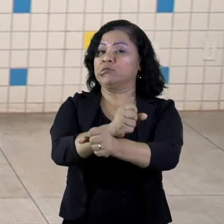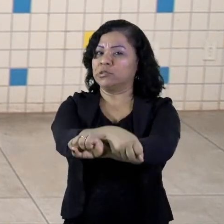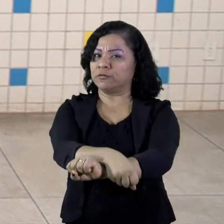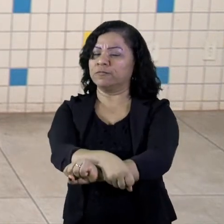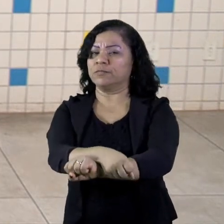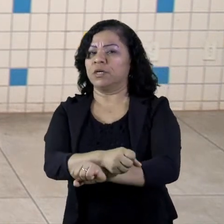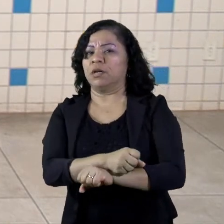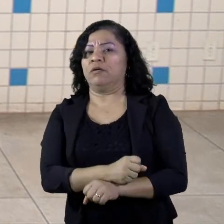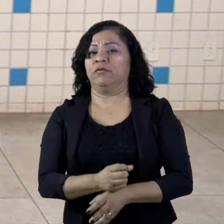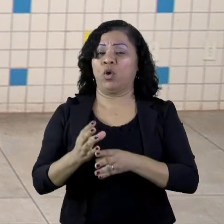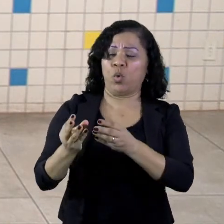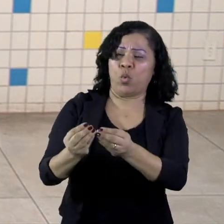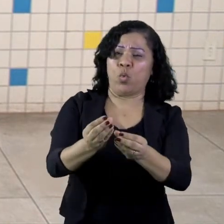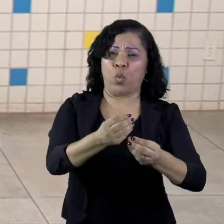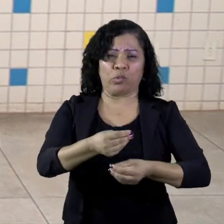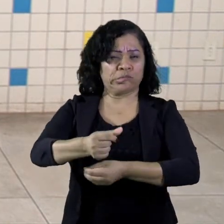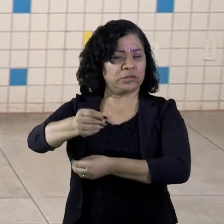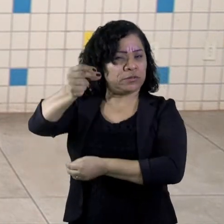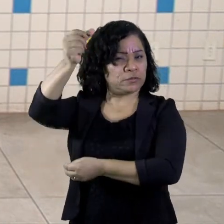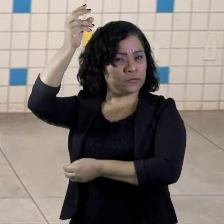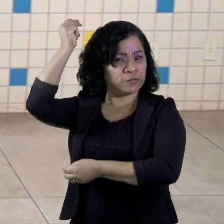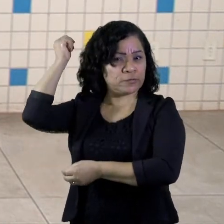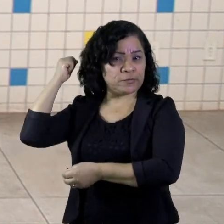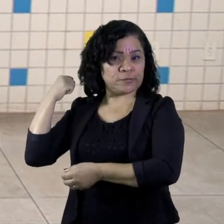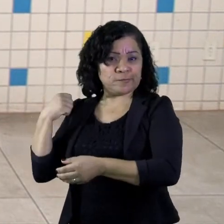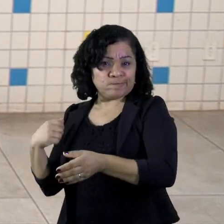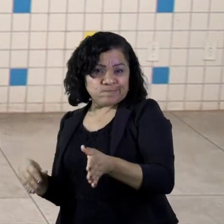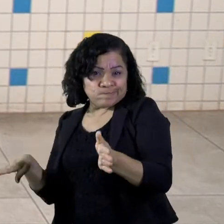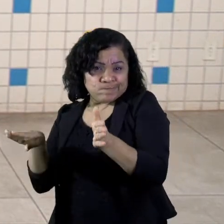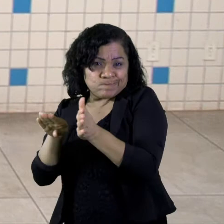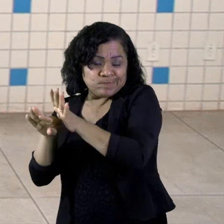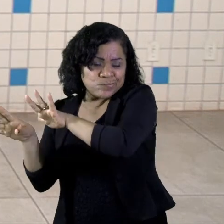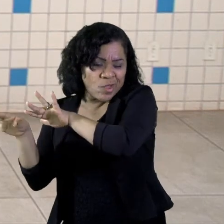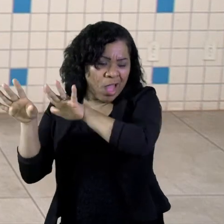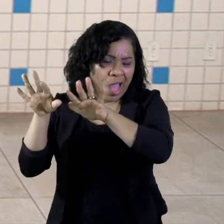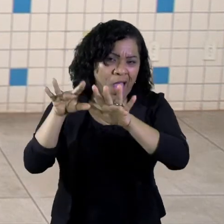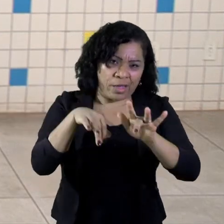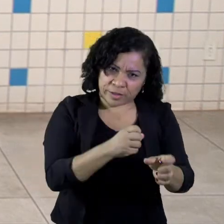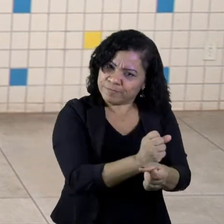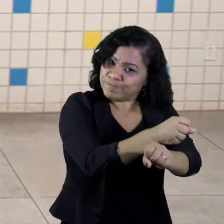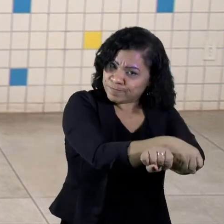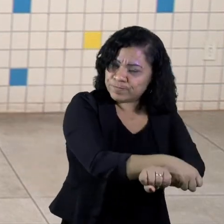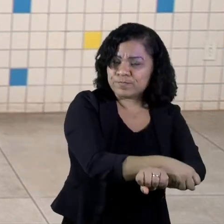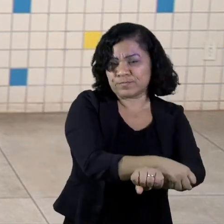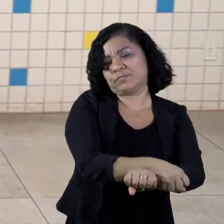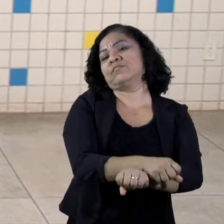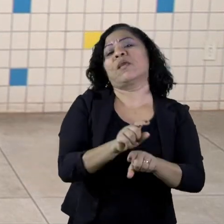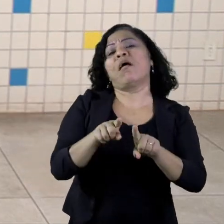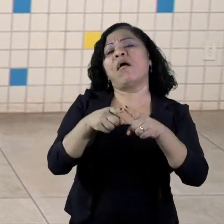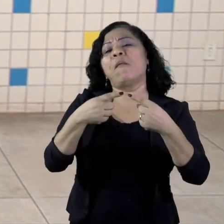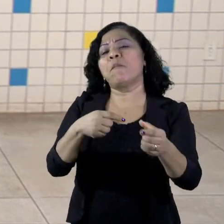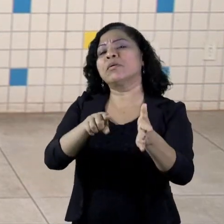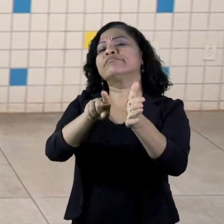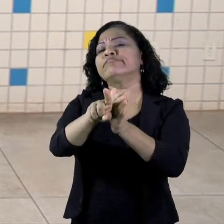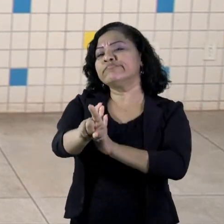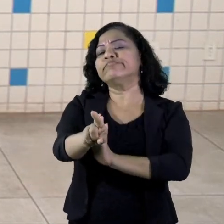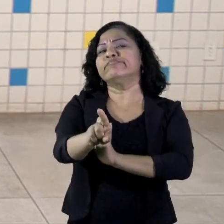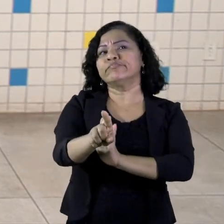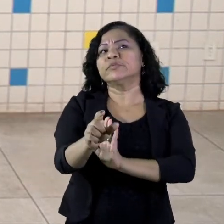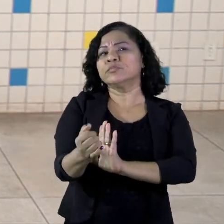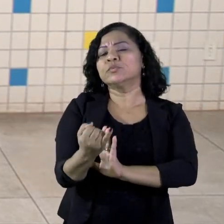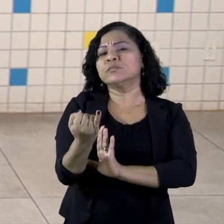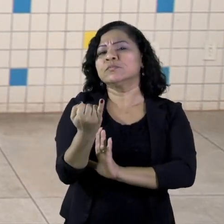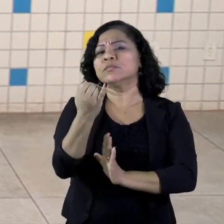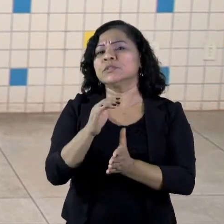nossos antepassados vieram da África na condição de escravos. Mas uma pergunta a gente tem que fazer: será